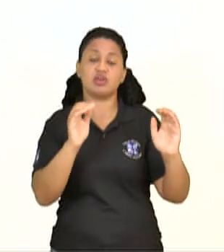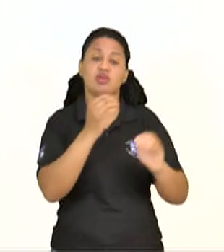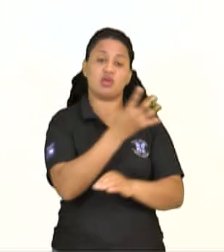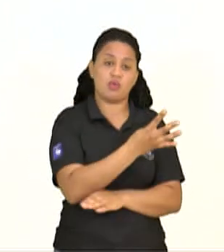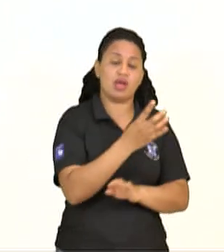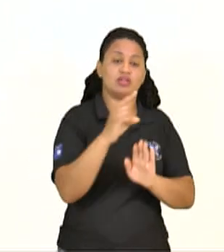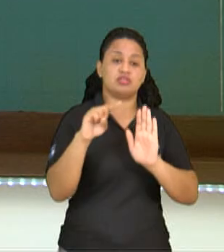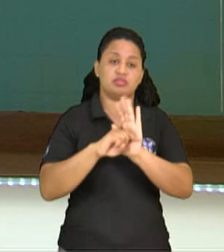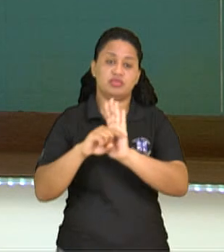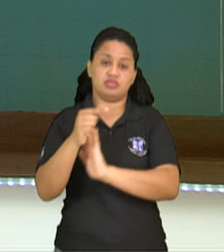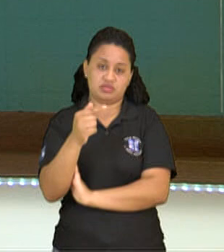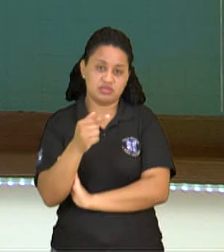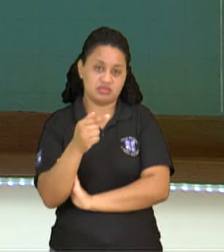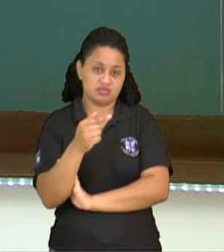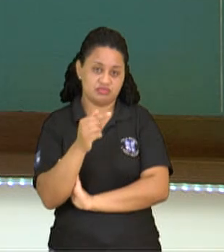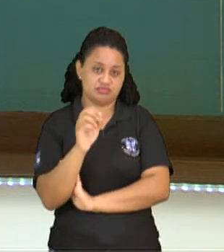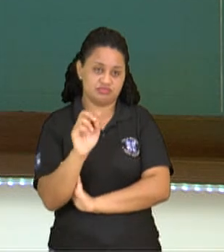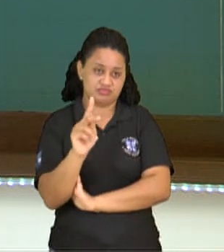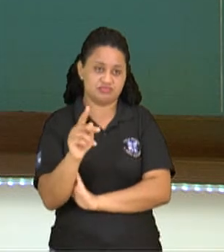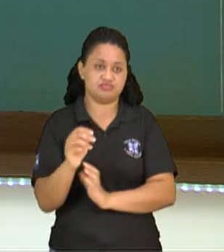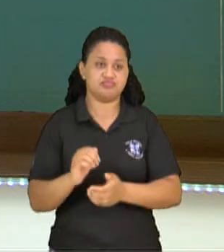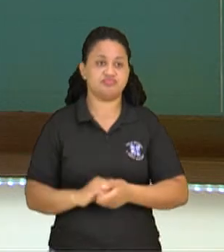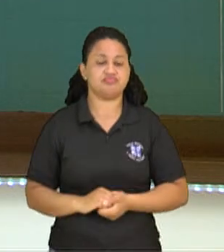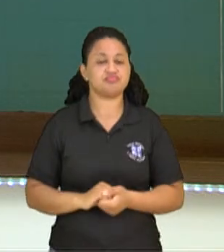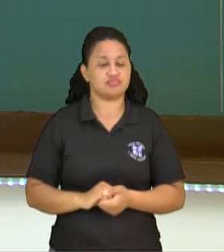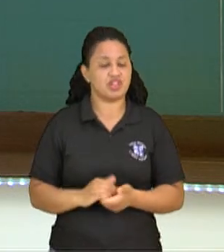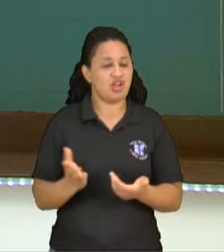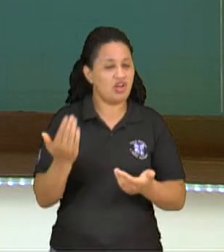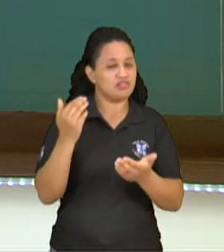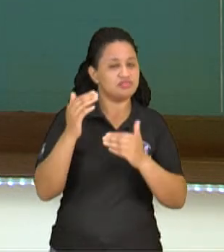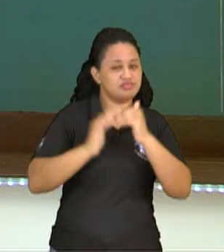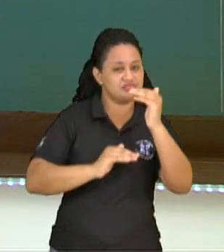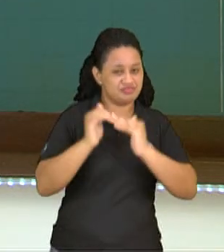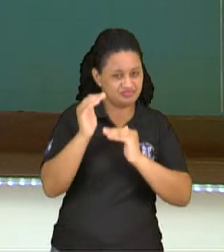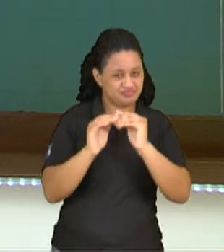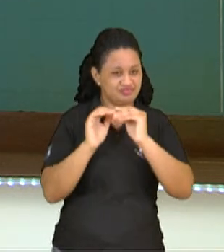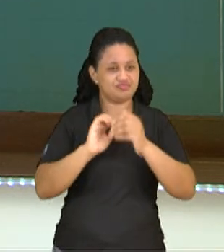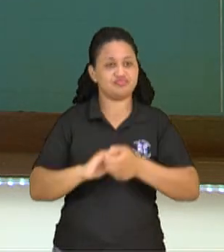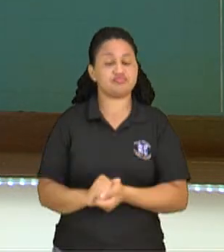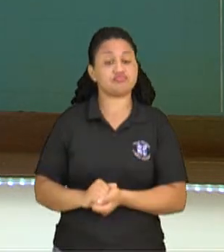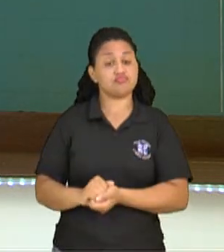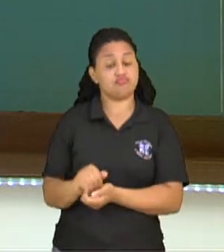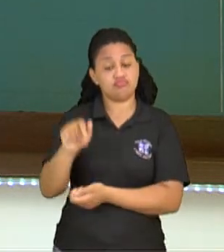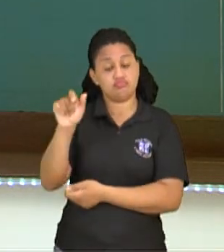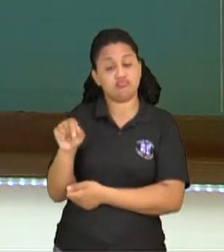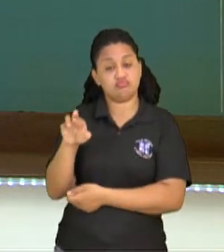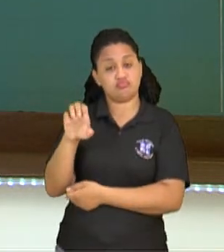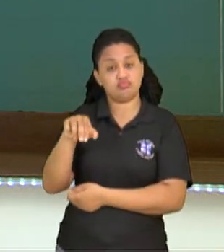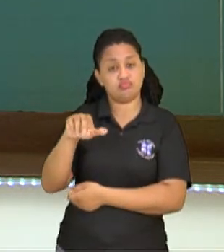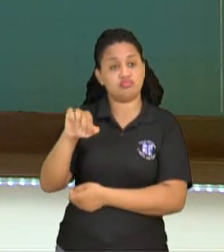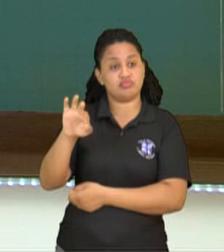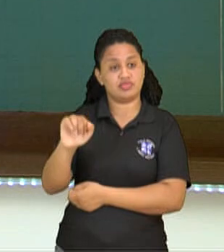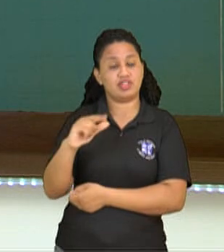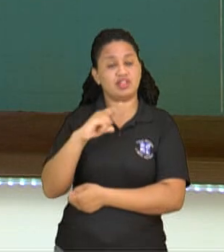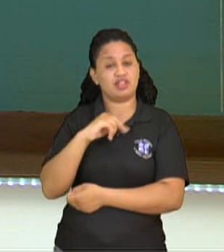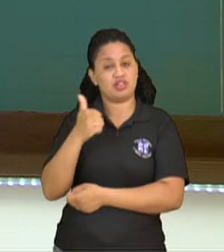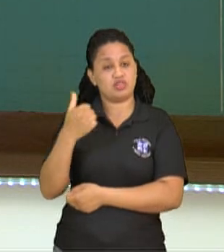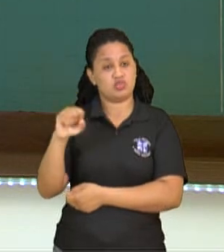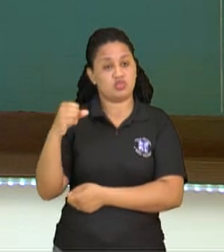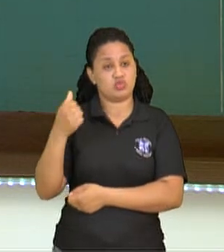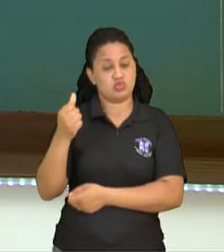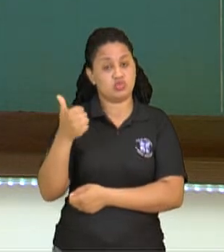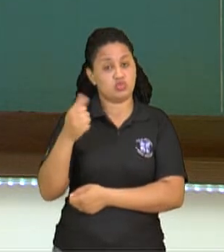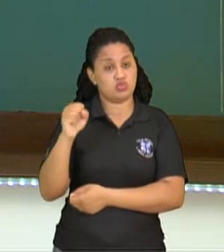aí soma e produto, tá bom? Então, bora praticar um pouquinho? Vamos lá. Então, Renata tem 18 anos e